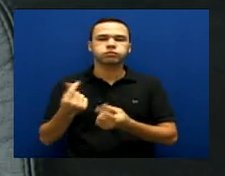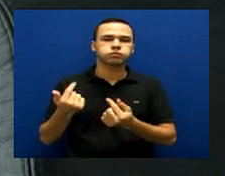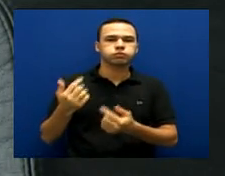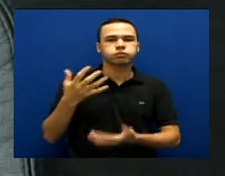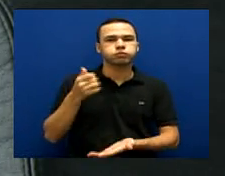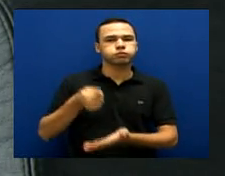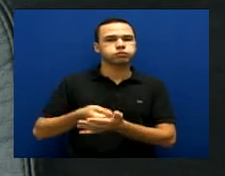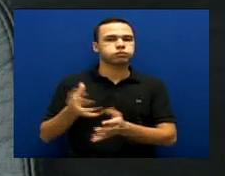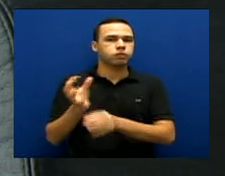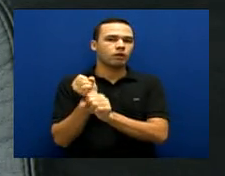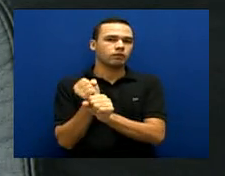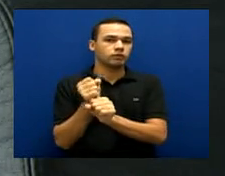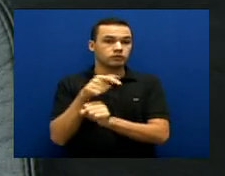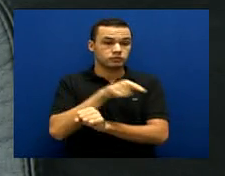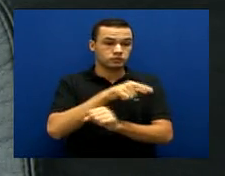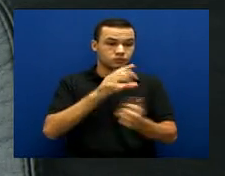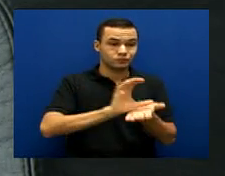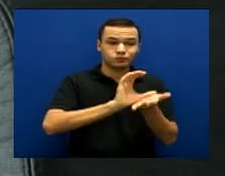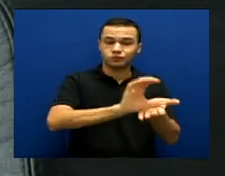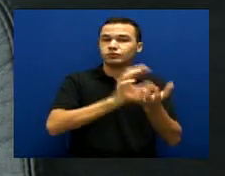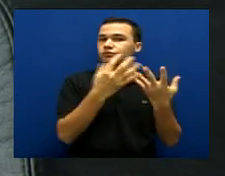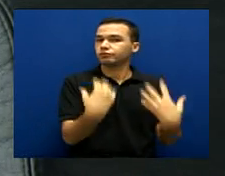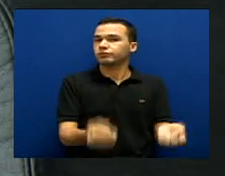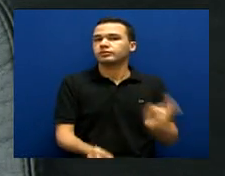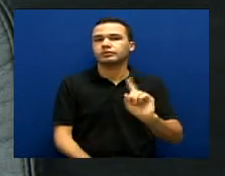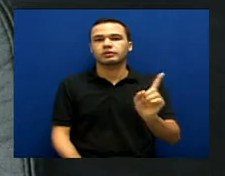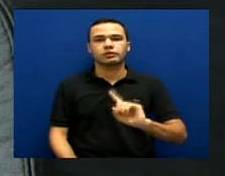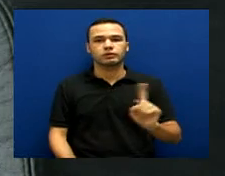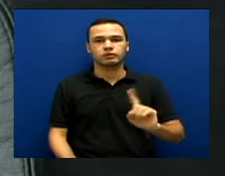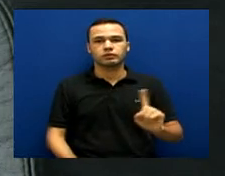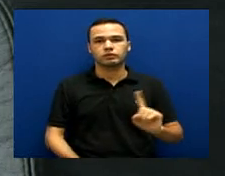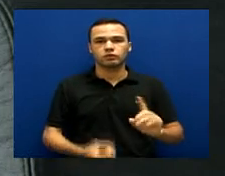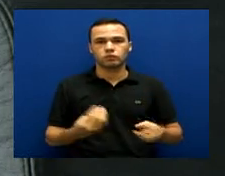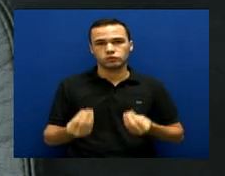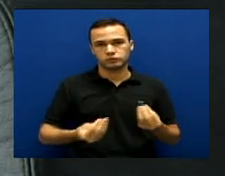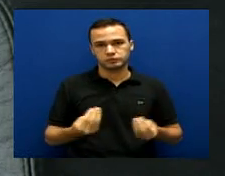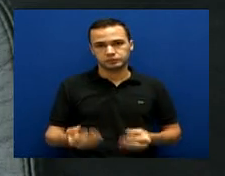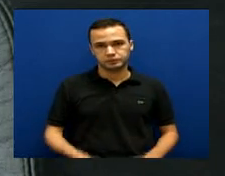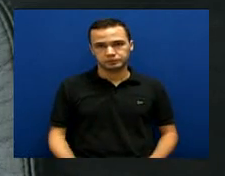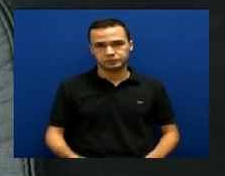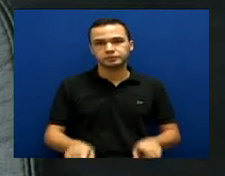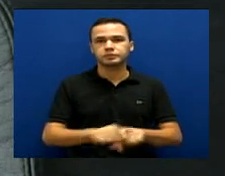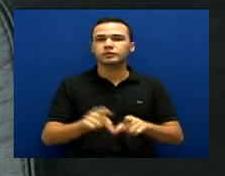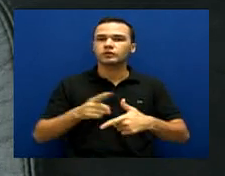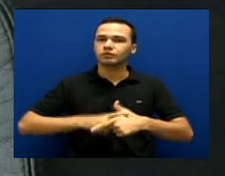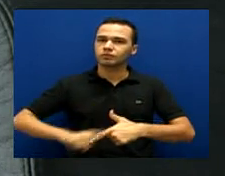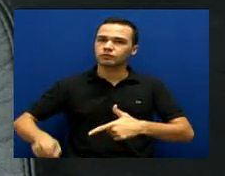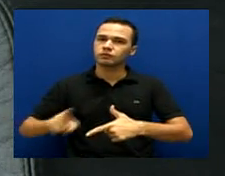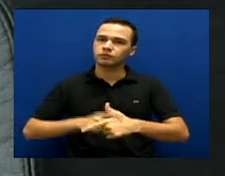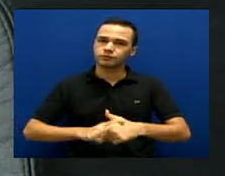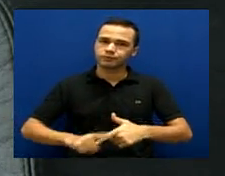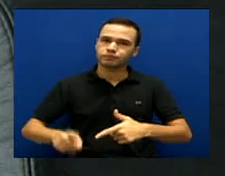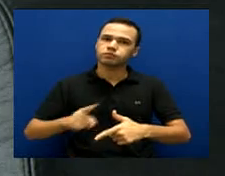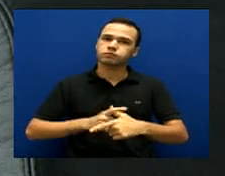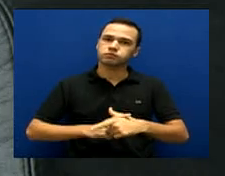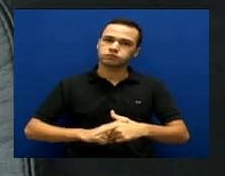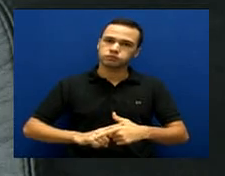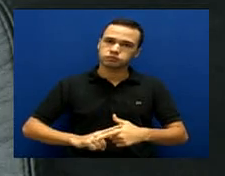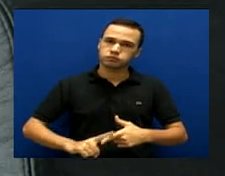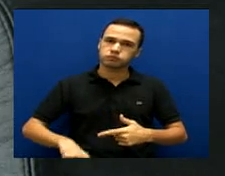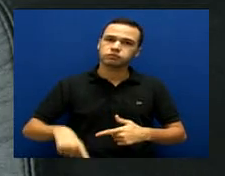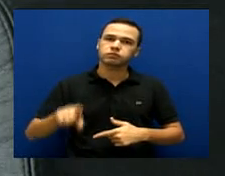com o conselho rejeitando as contas que foram apresentadas e problemas seríssimos que nós tivemos na